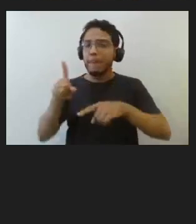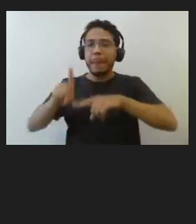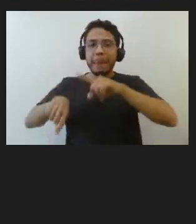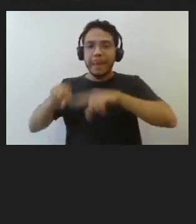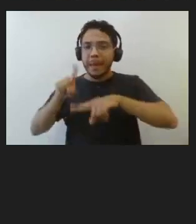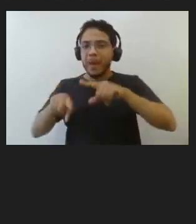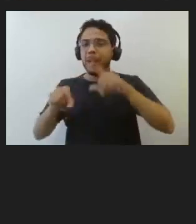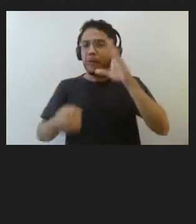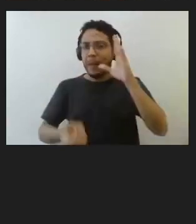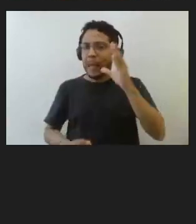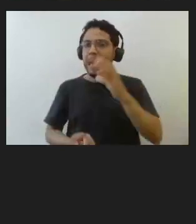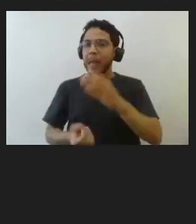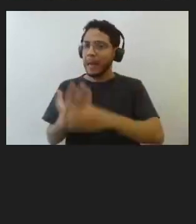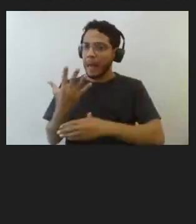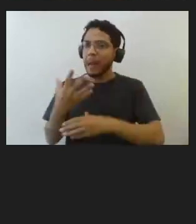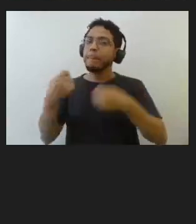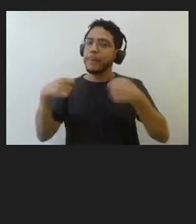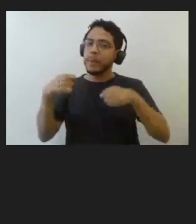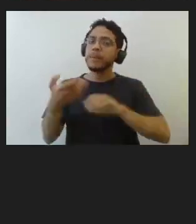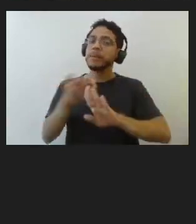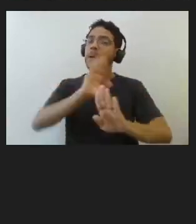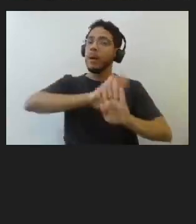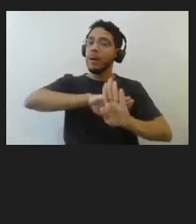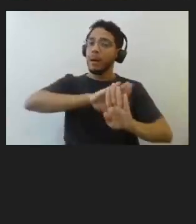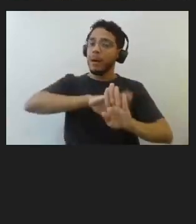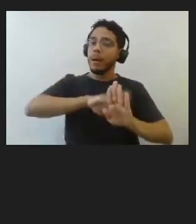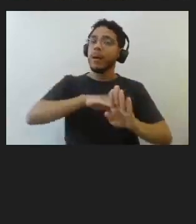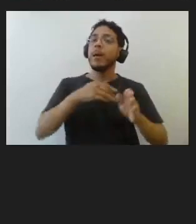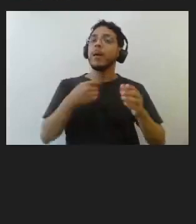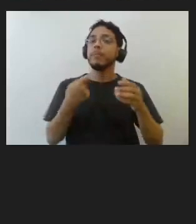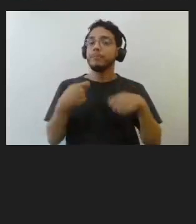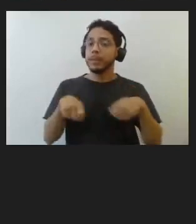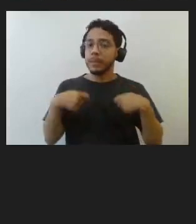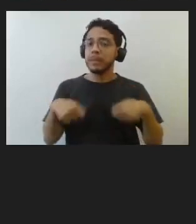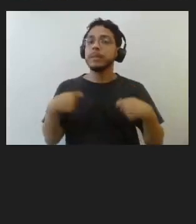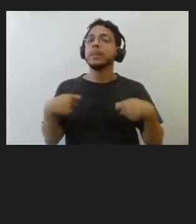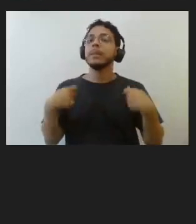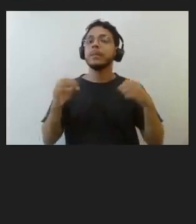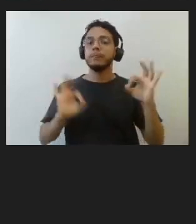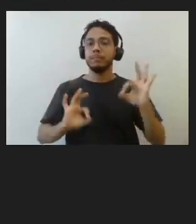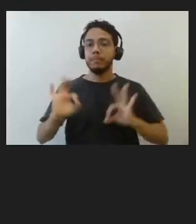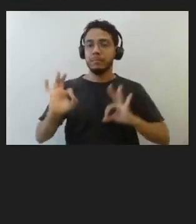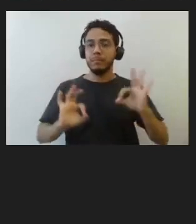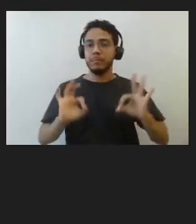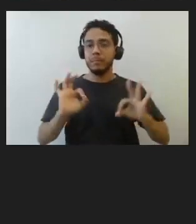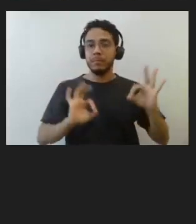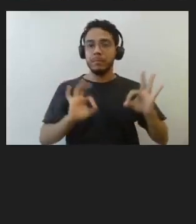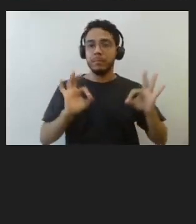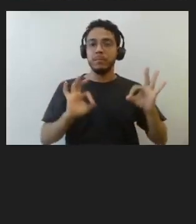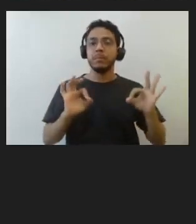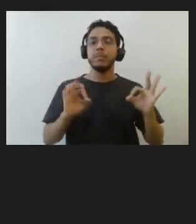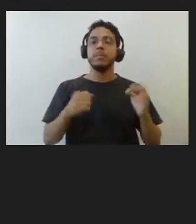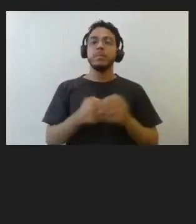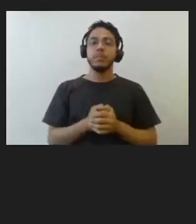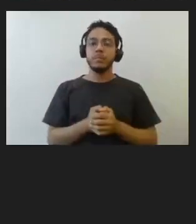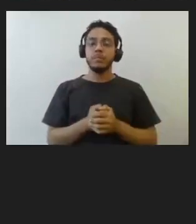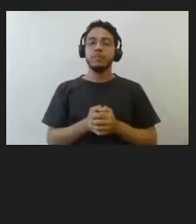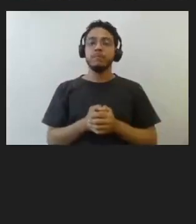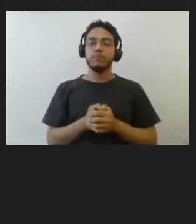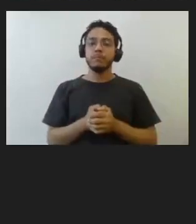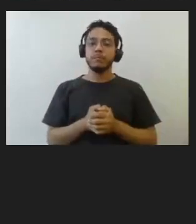vamos desenvolver, ainda mais para a modalidade, ela precisa ser feito com